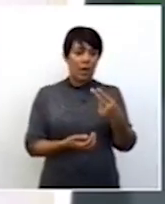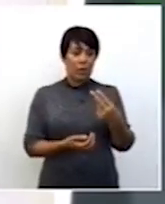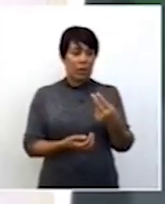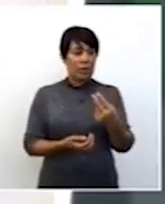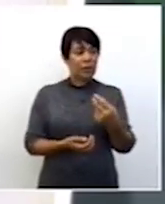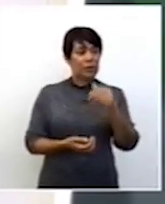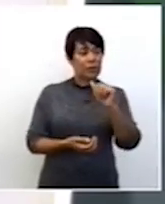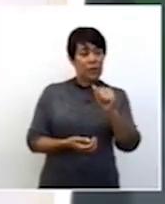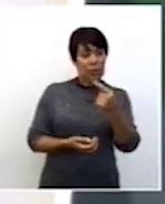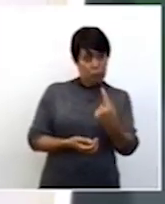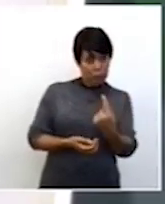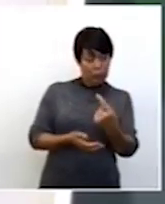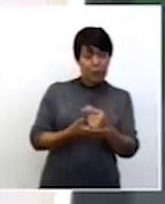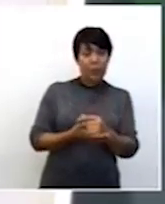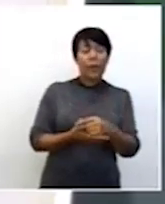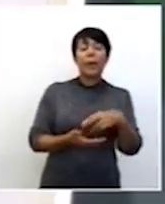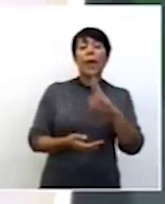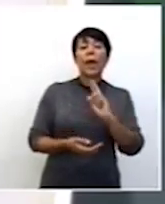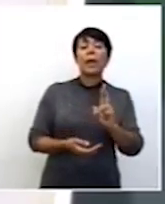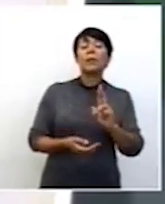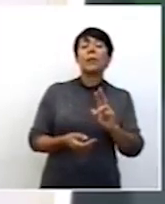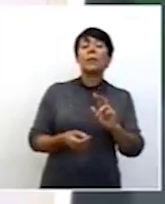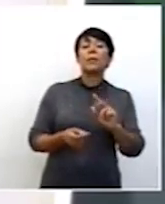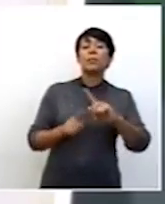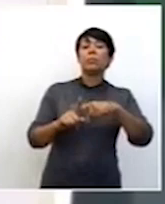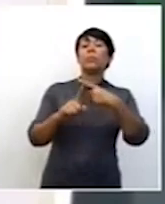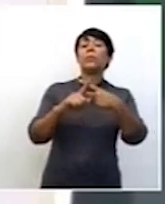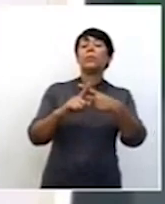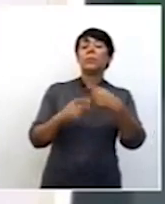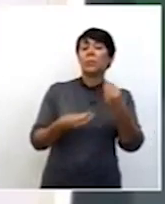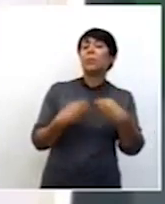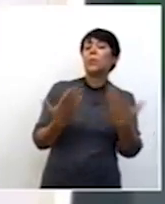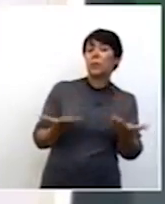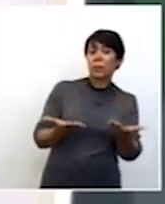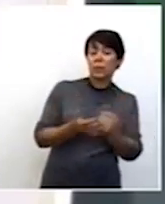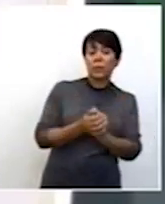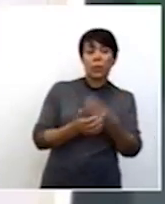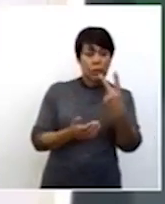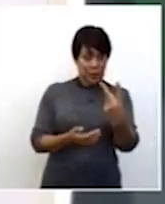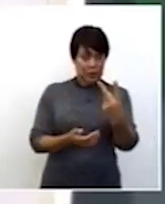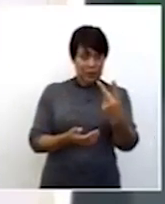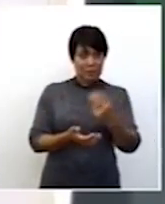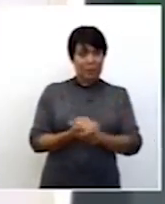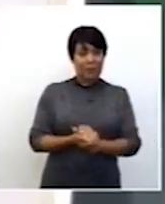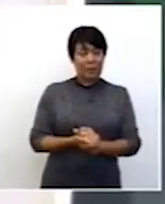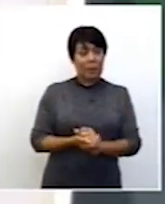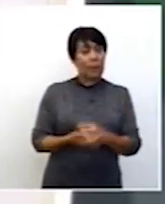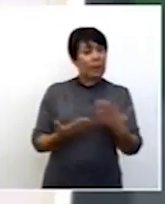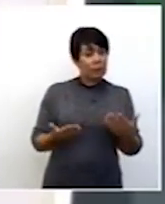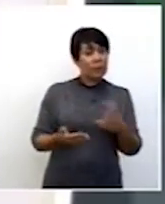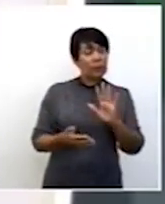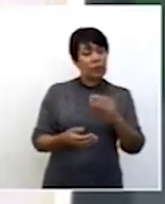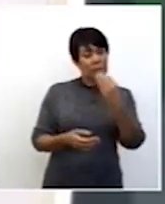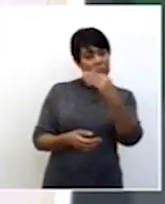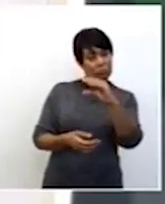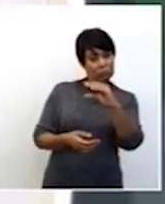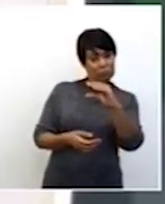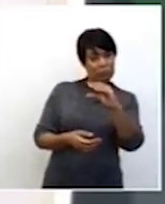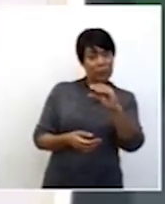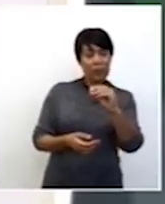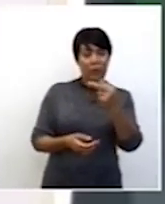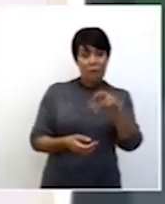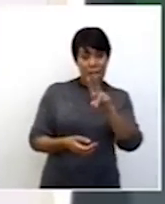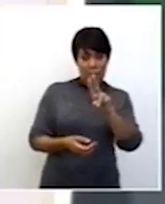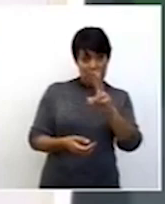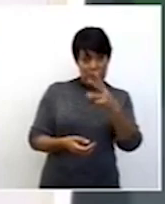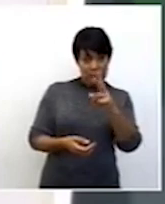minha razão, por quanto eu estou multiplicando aqui? Estou multiplicando por 2. Então, coloquei o valor que eu estou multiplicando aqui